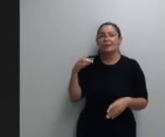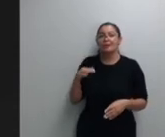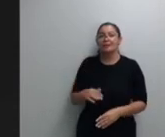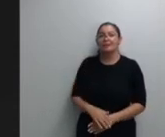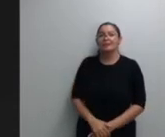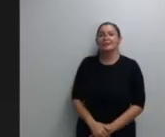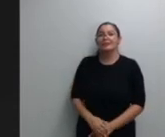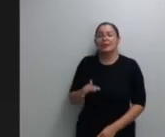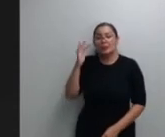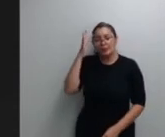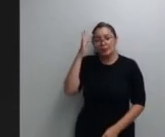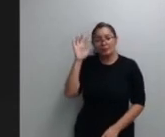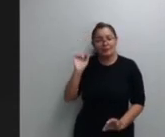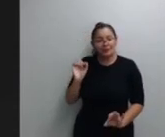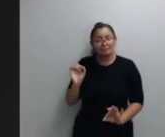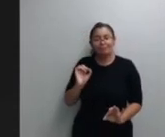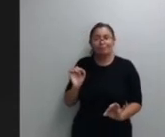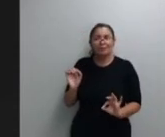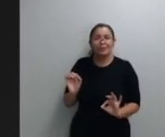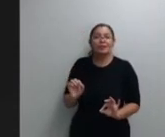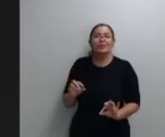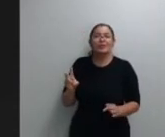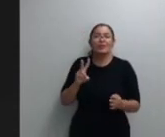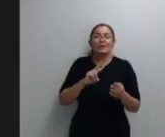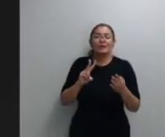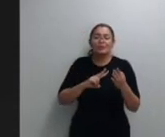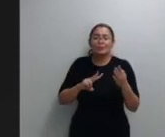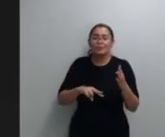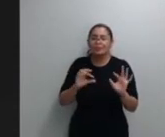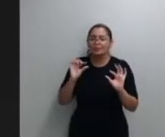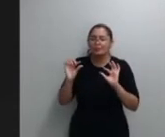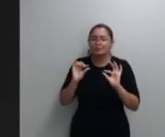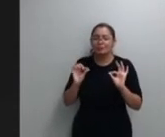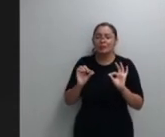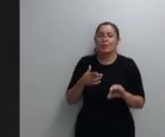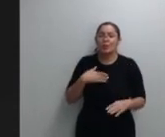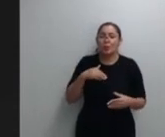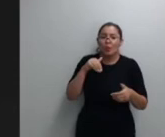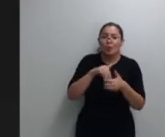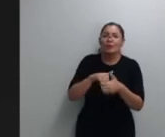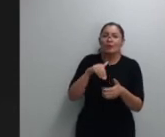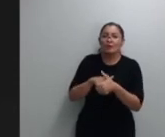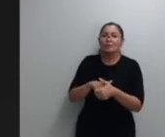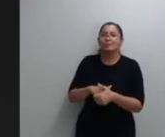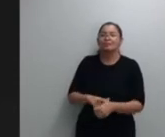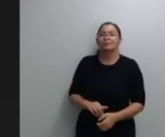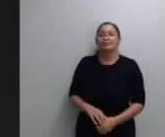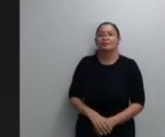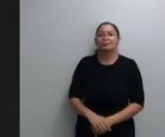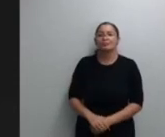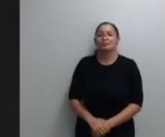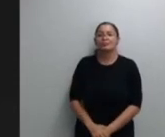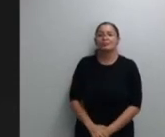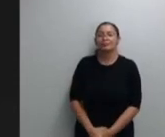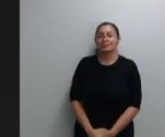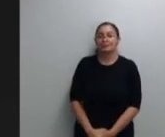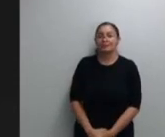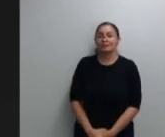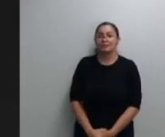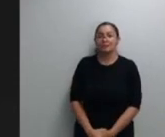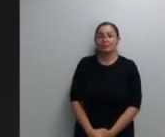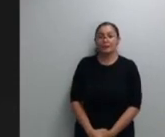me trair eu vou fazer a leitura de alguns trechos do meu voto para explanar a minha posição